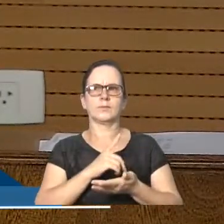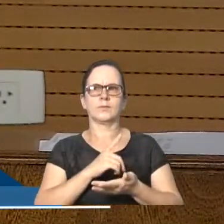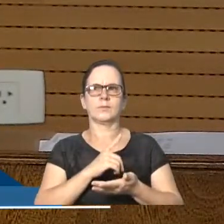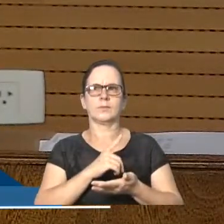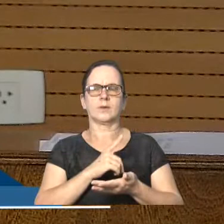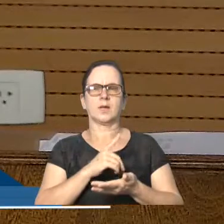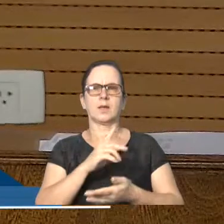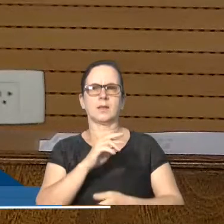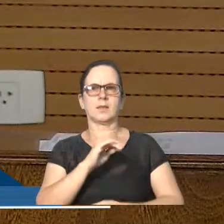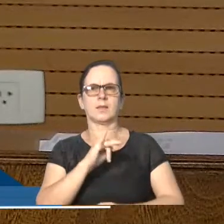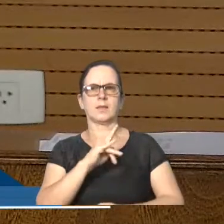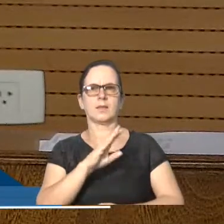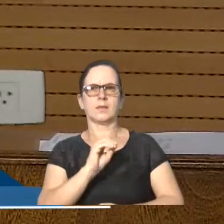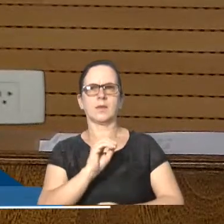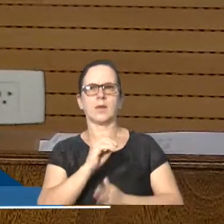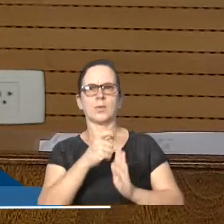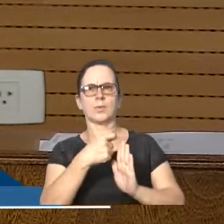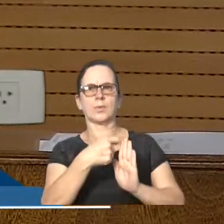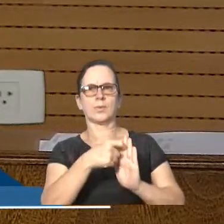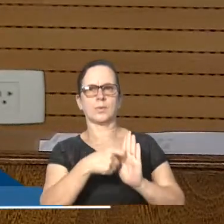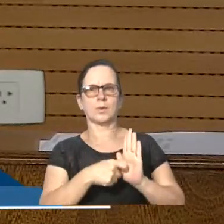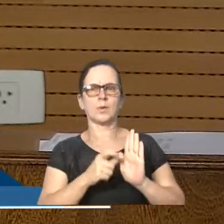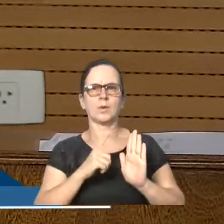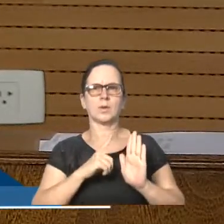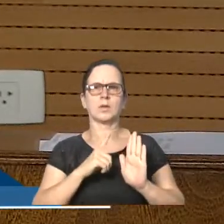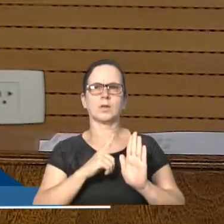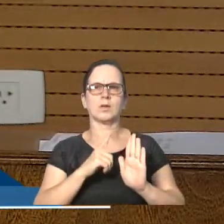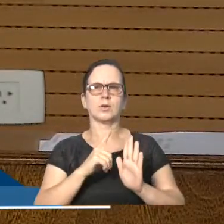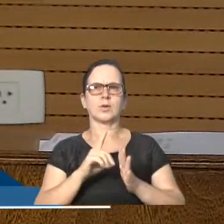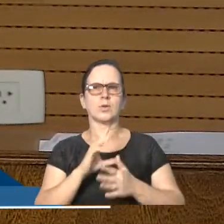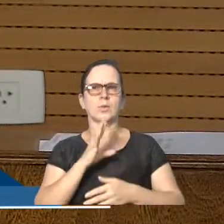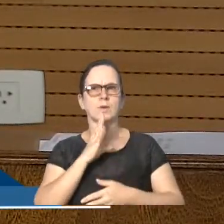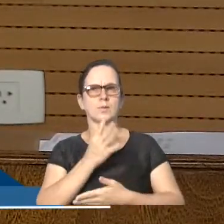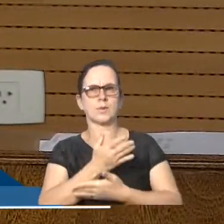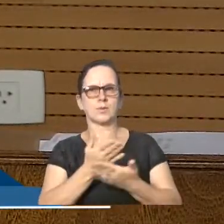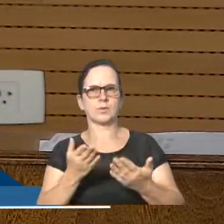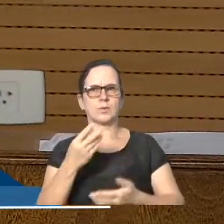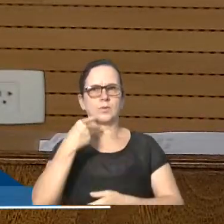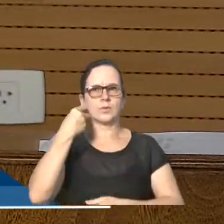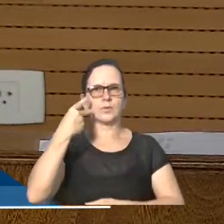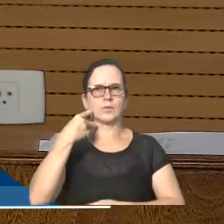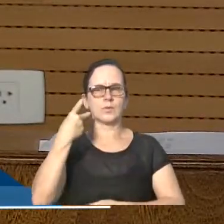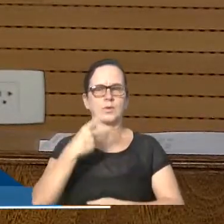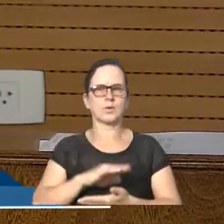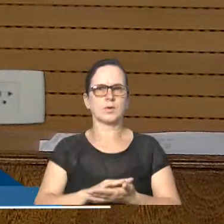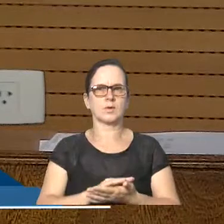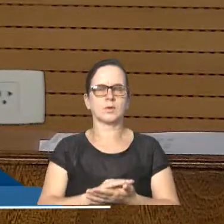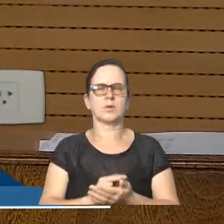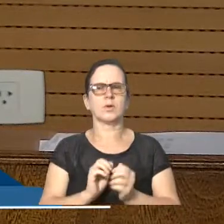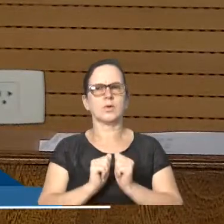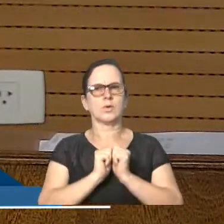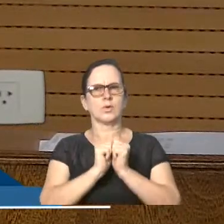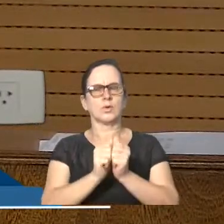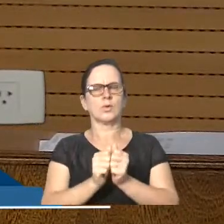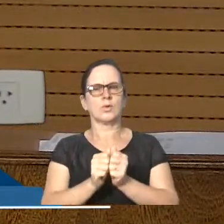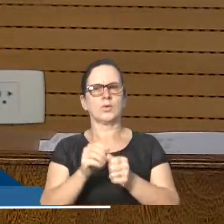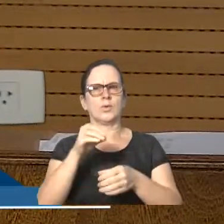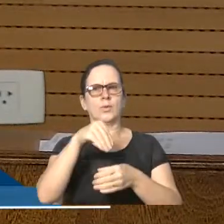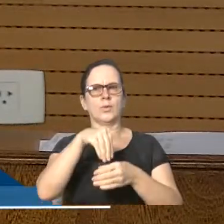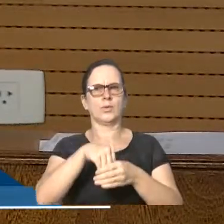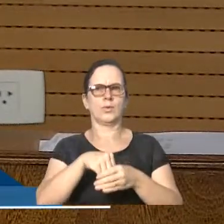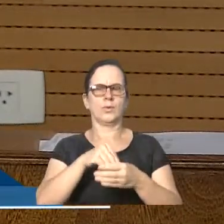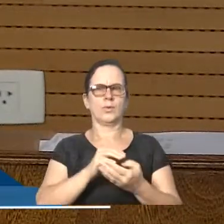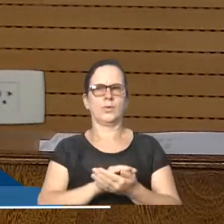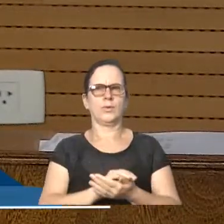eminentemente técnico sobre toda a matéria objeto de deliberação pela Câmara, sendo pronunciamento juntado aos autos